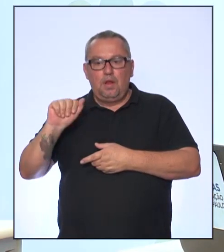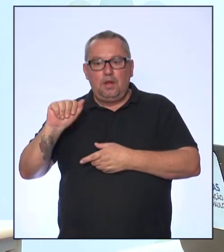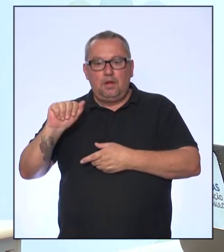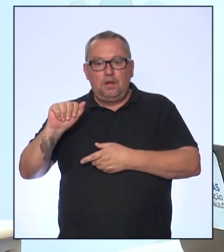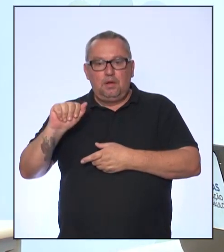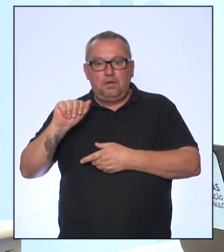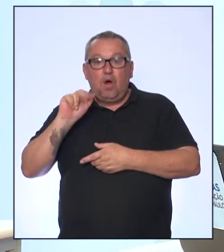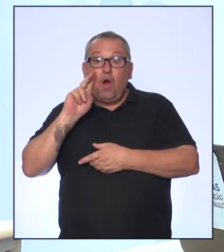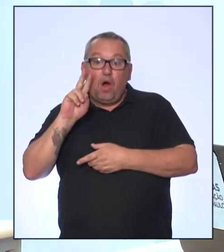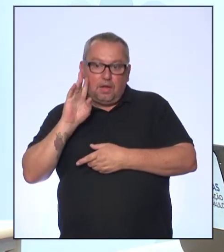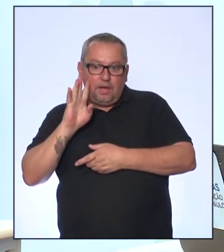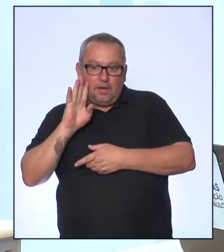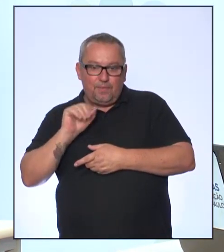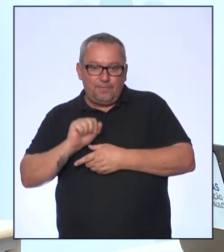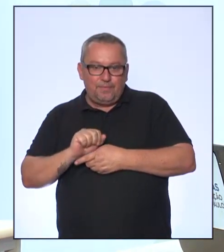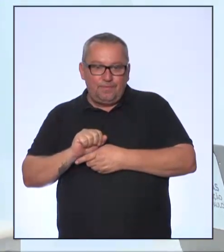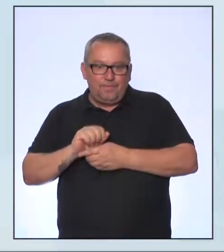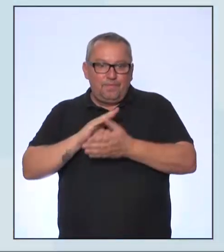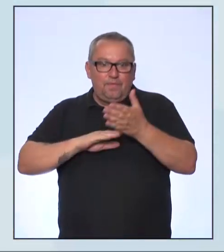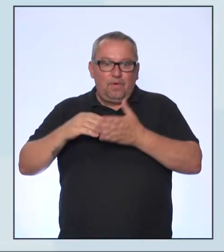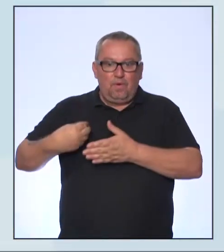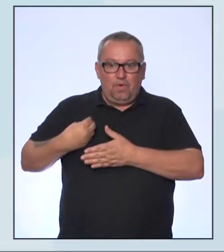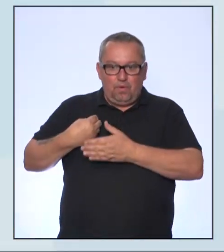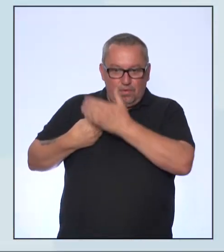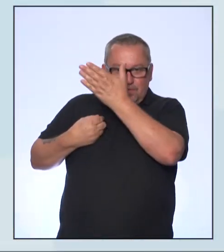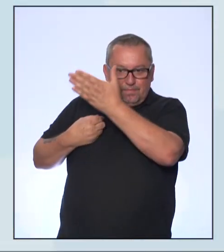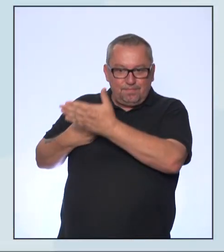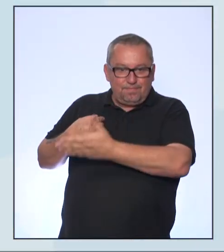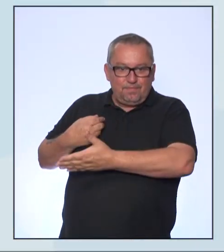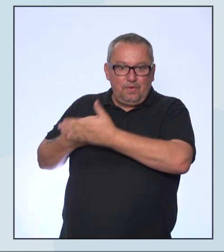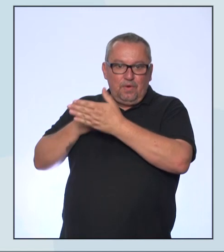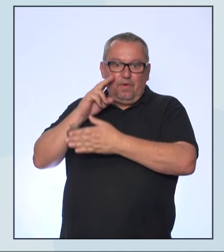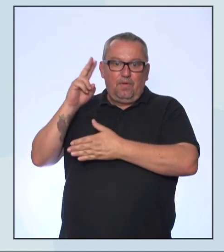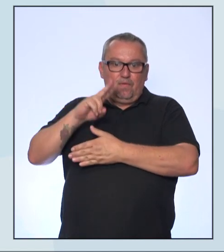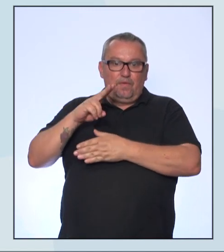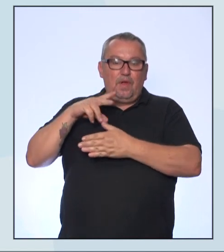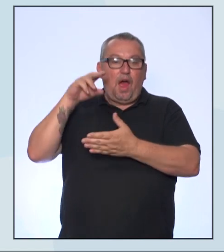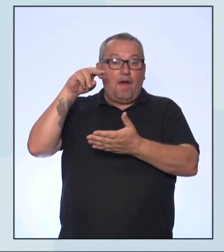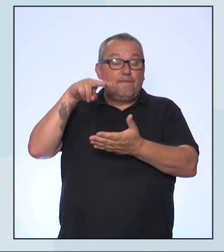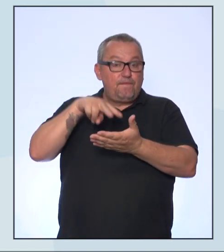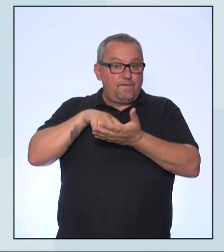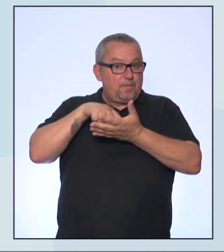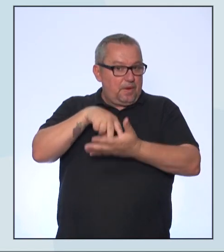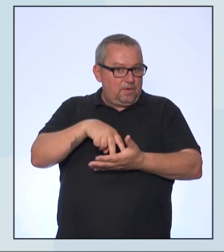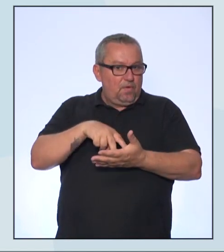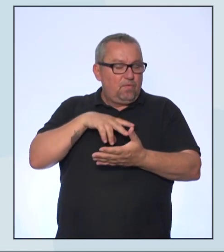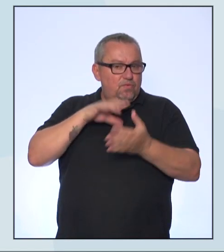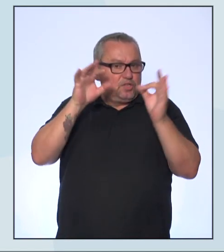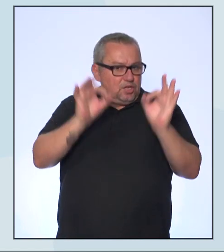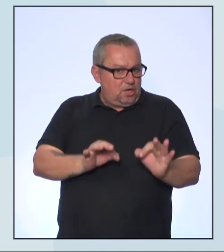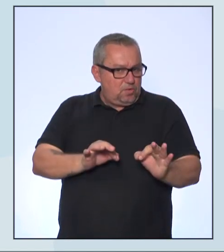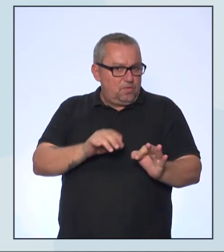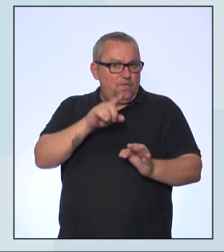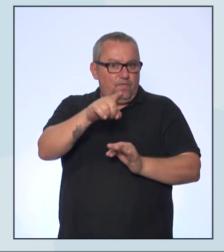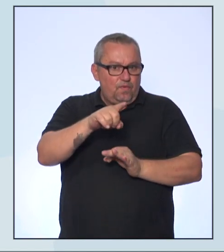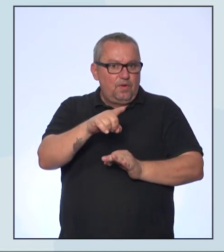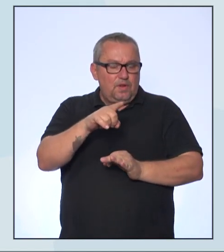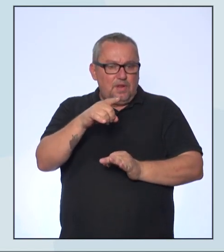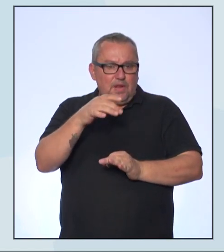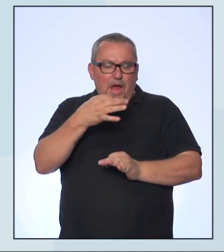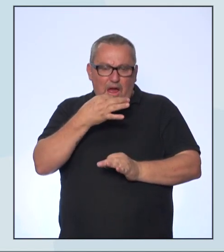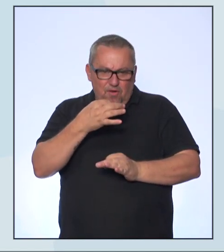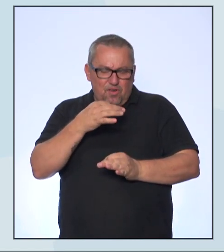Olha lá que legal. Todos os seres vivos são constituídos por célula. Considerando essa afirmação, você diria que todas as células